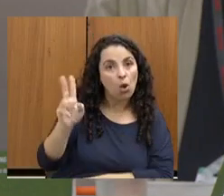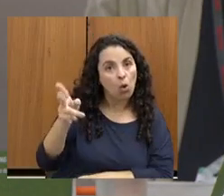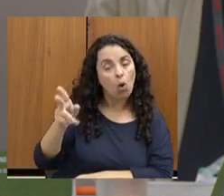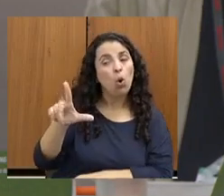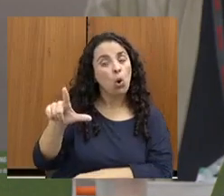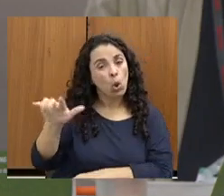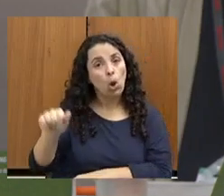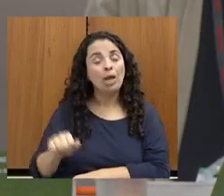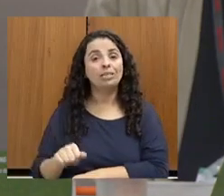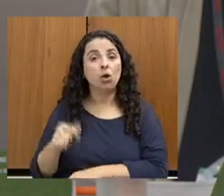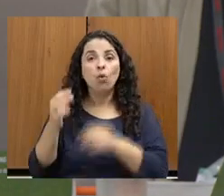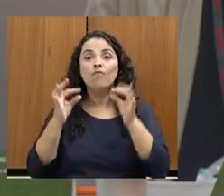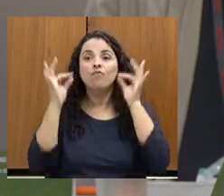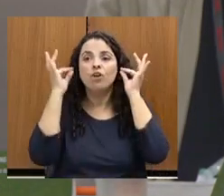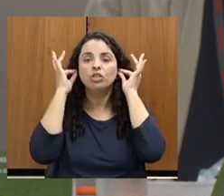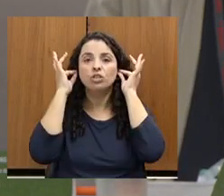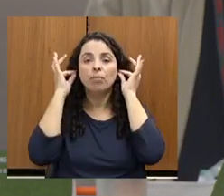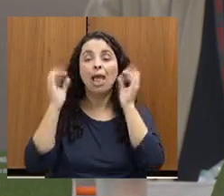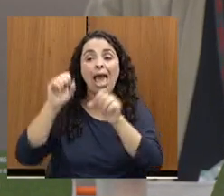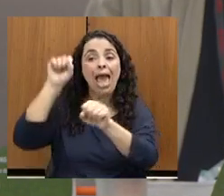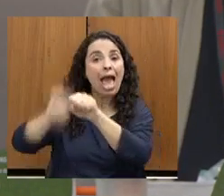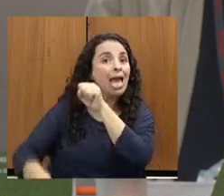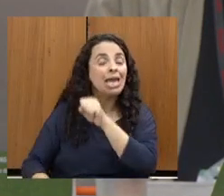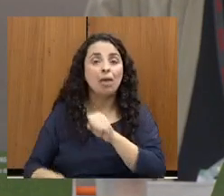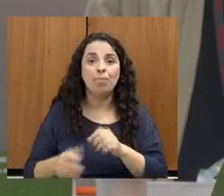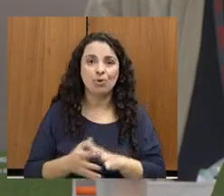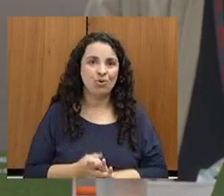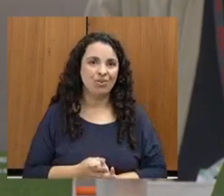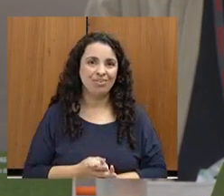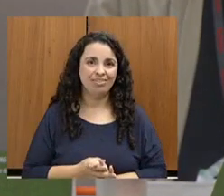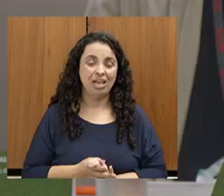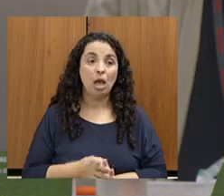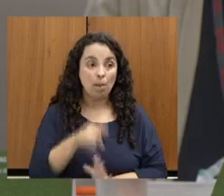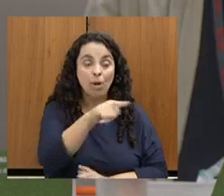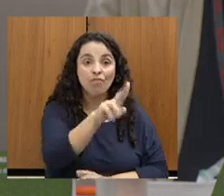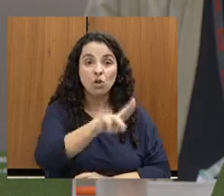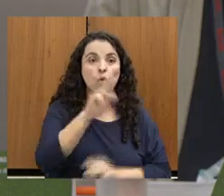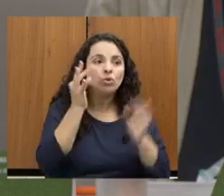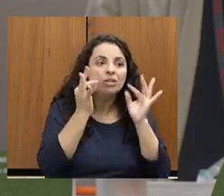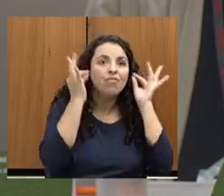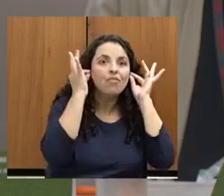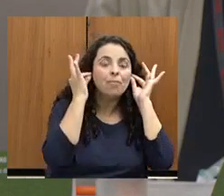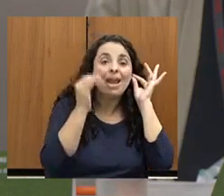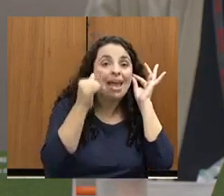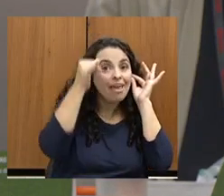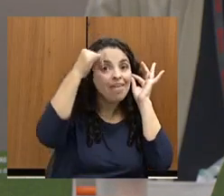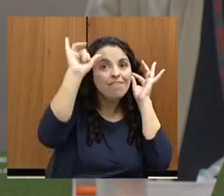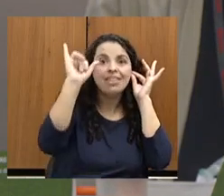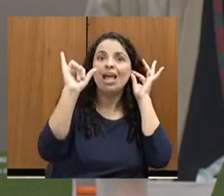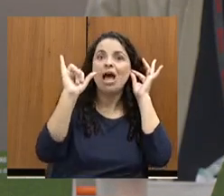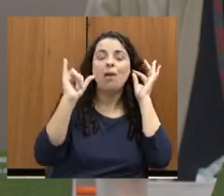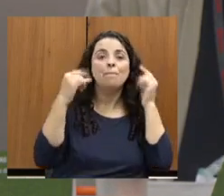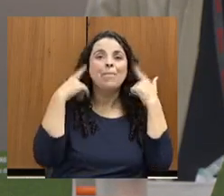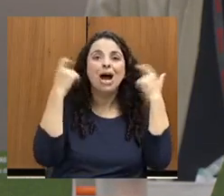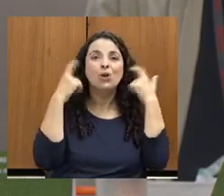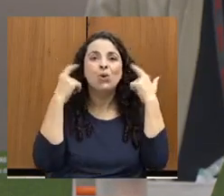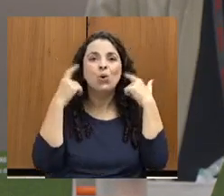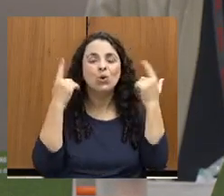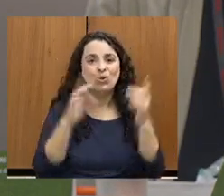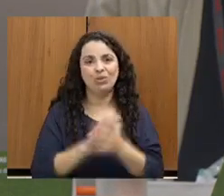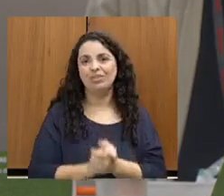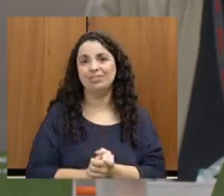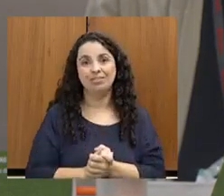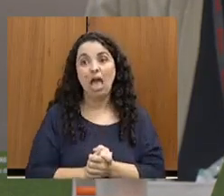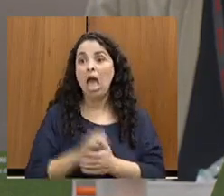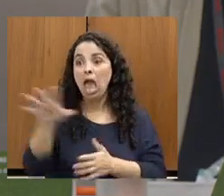O Davi chegou em casa, lembro desse dia, tem pouco tempo, deve ter uns 20 dias, foi 20 dias antes do ocorrido. Mamãe,